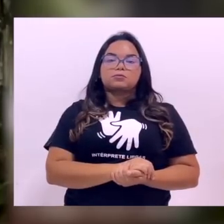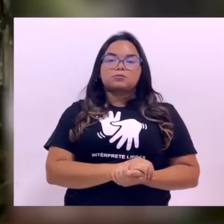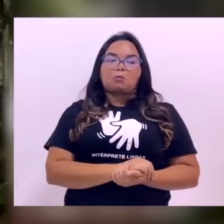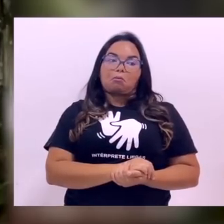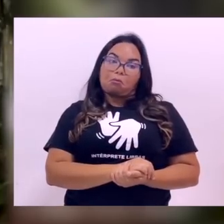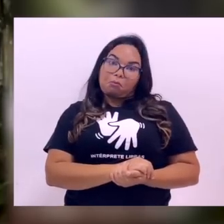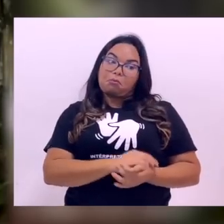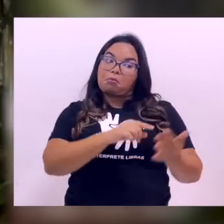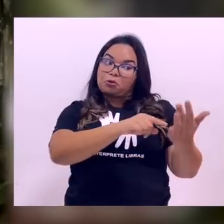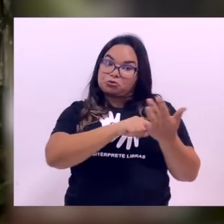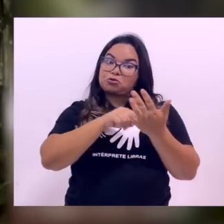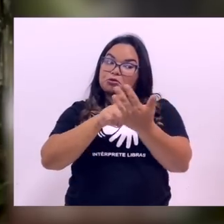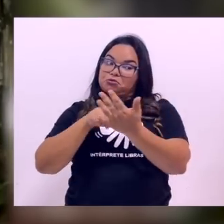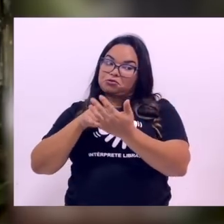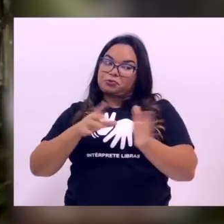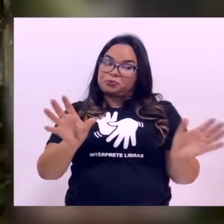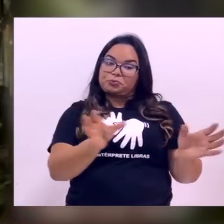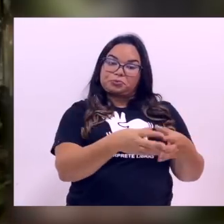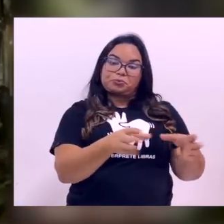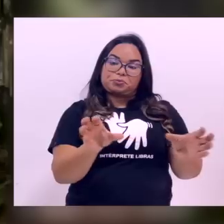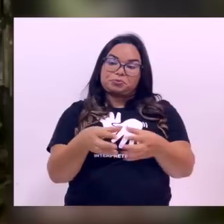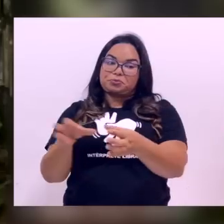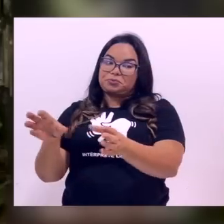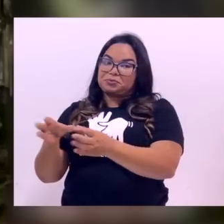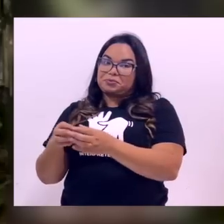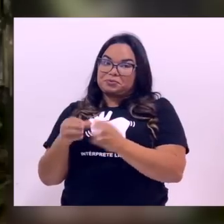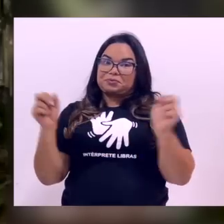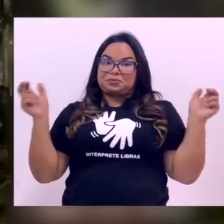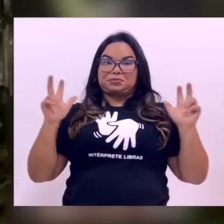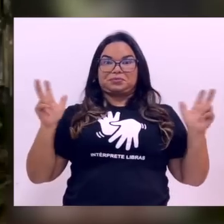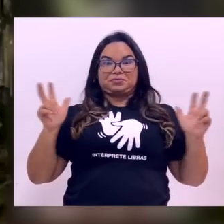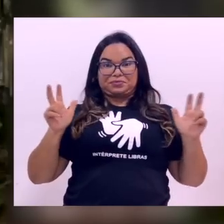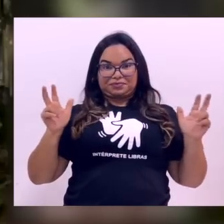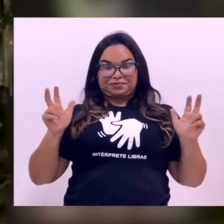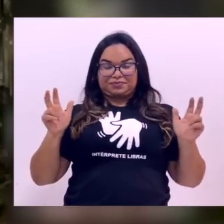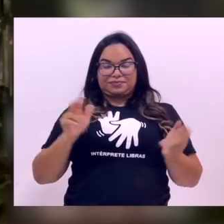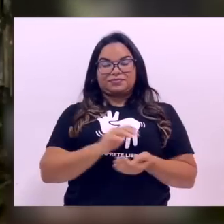para expor toda essa categoria de pessoas.